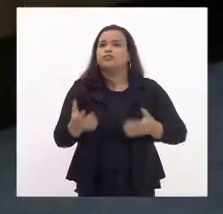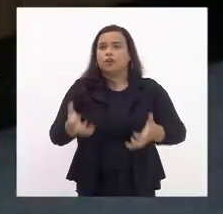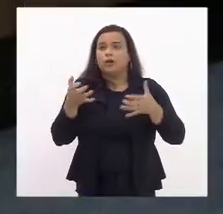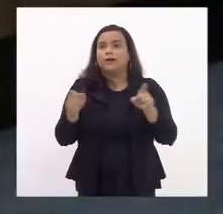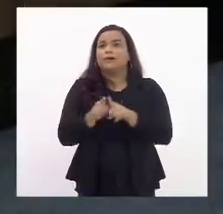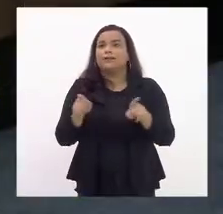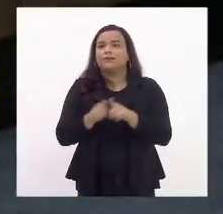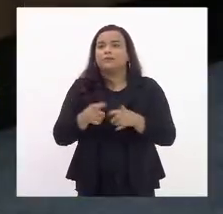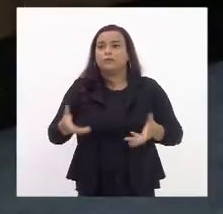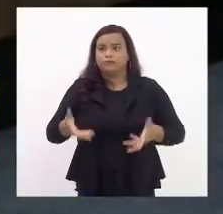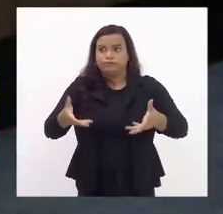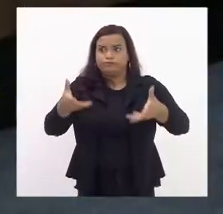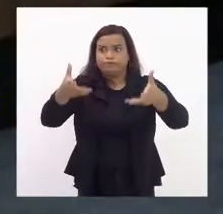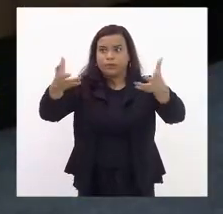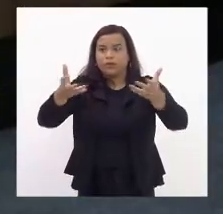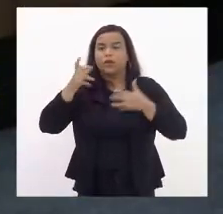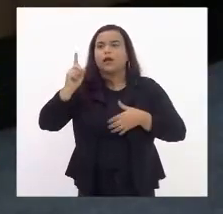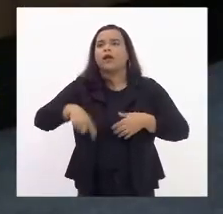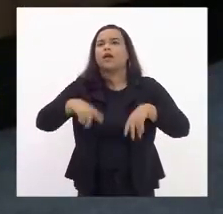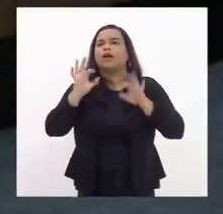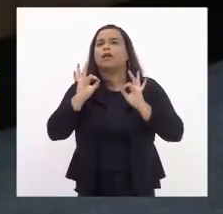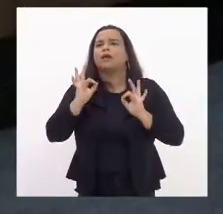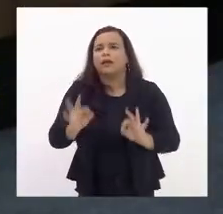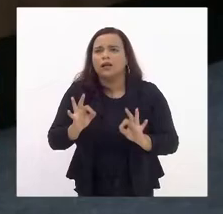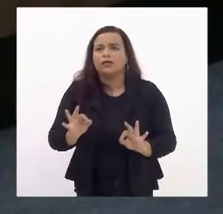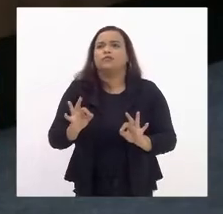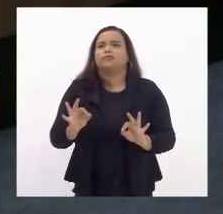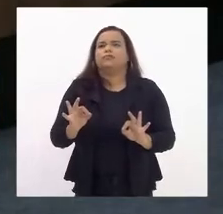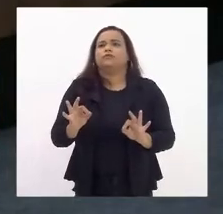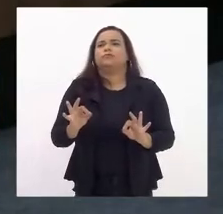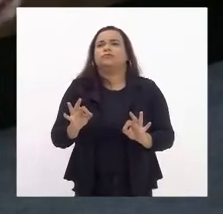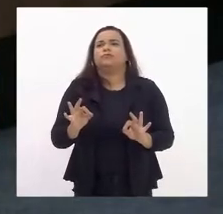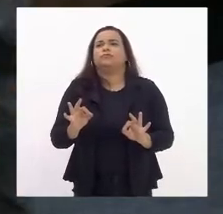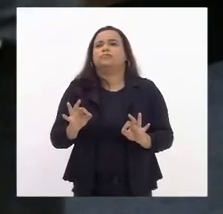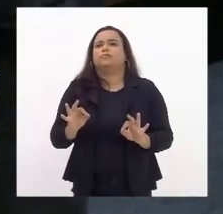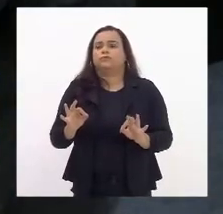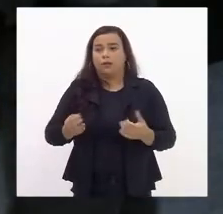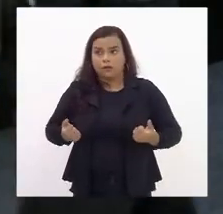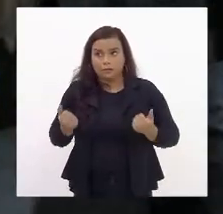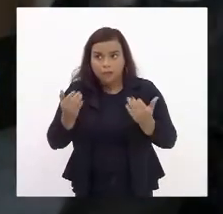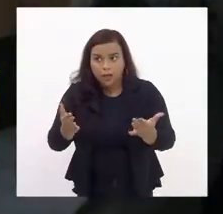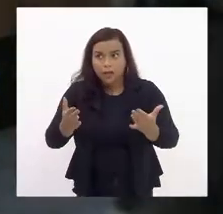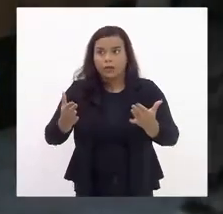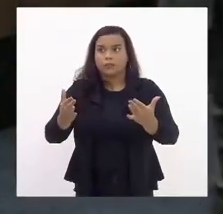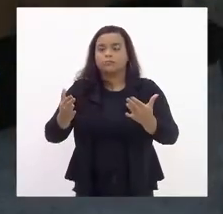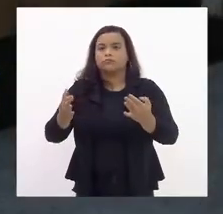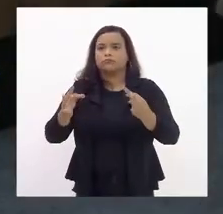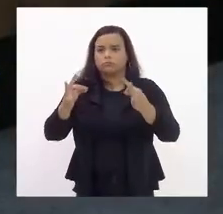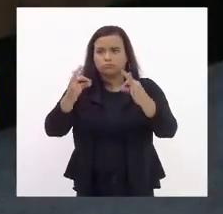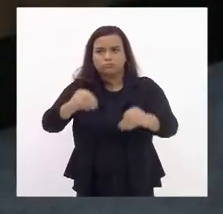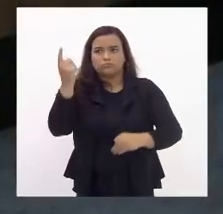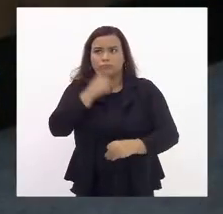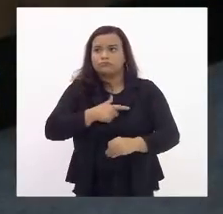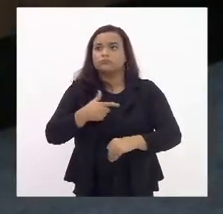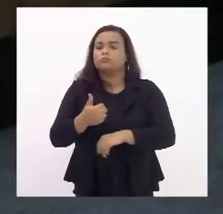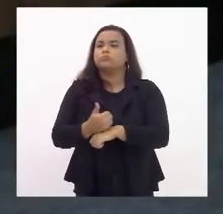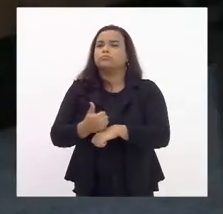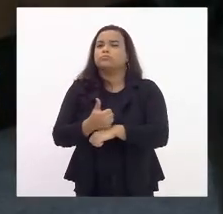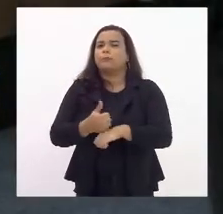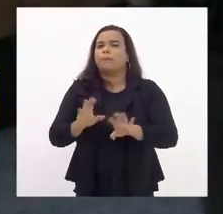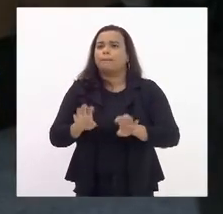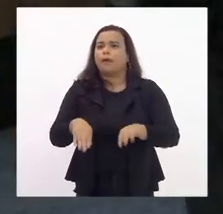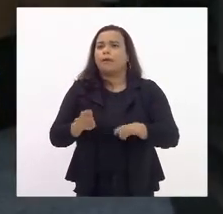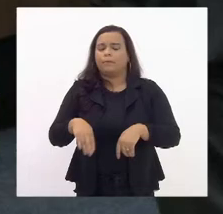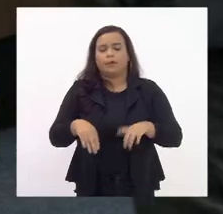devemos enfatizar, que é a garantia, senhor presidente, do acesso integral e qualificado ao